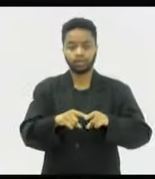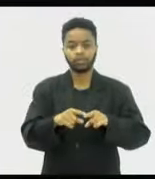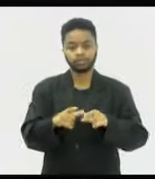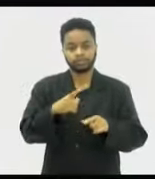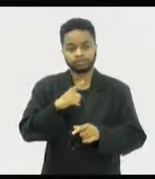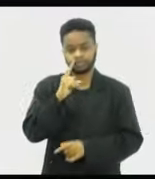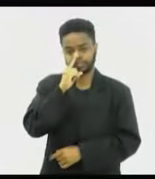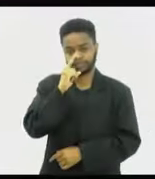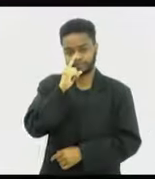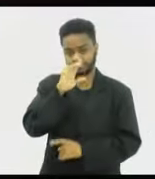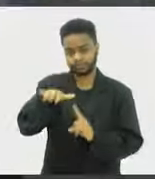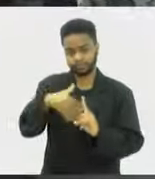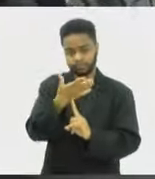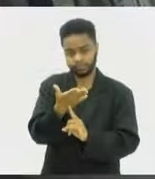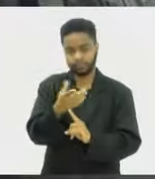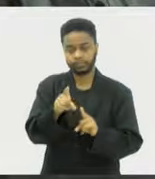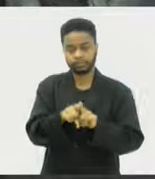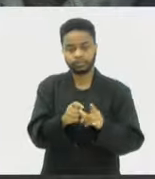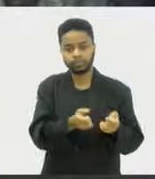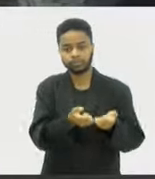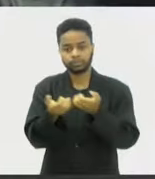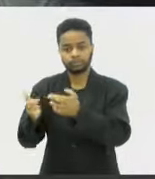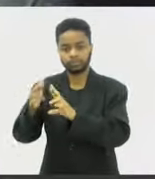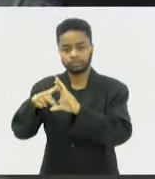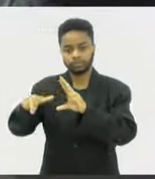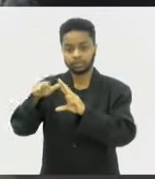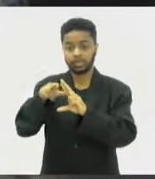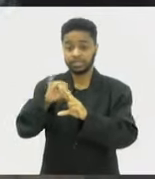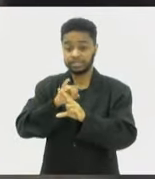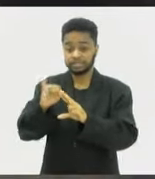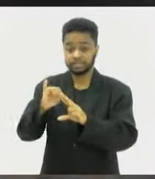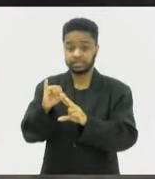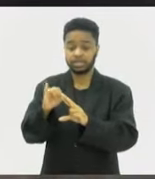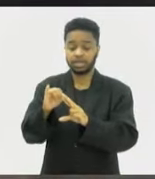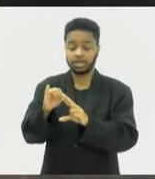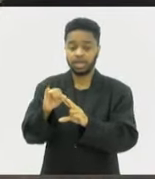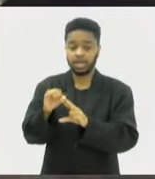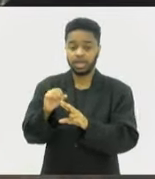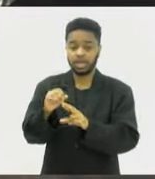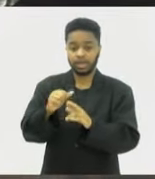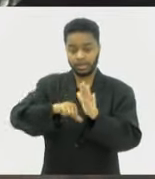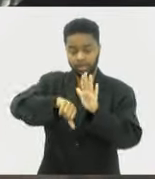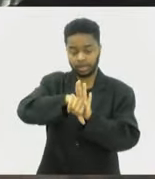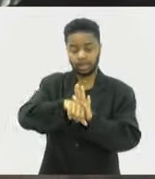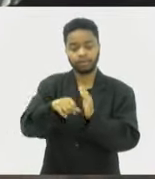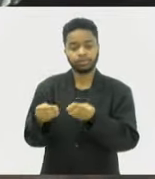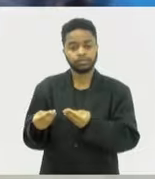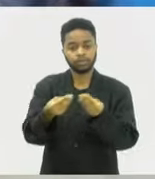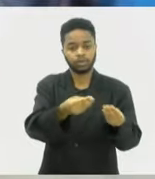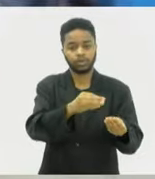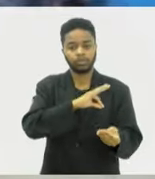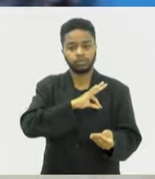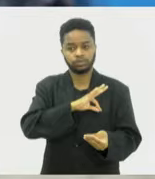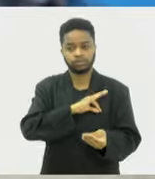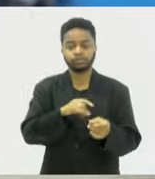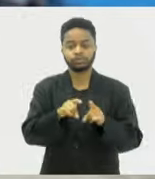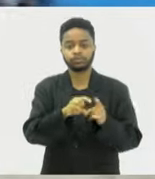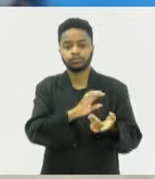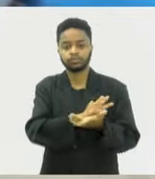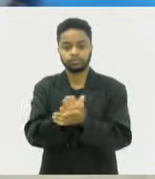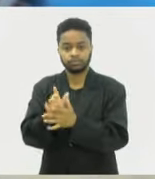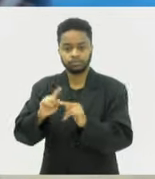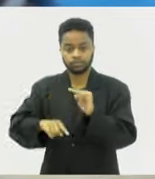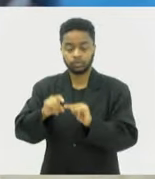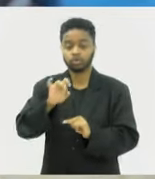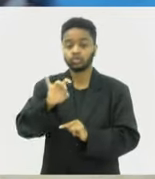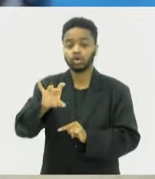ambiente, são encaminhadas para reciclagem. Se forem lícitas, o destino é a Polícia Civil. A destruição das peças automotivas só acontece